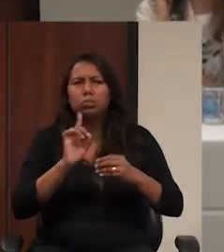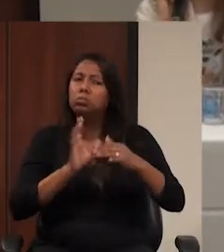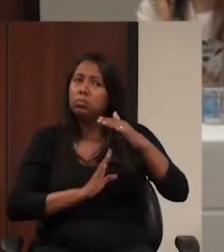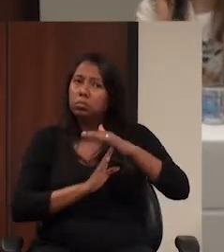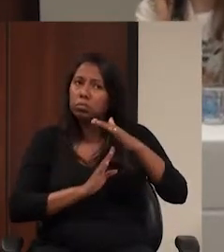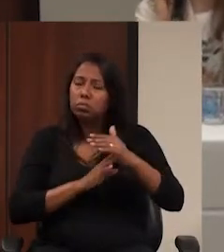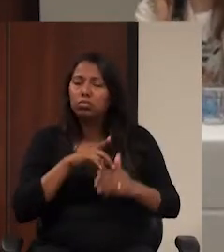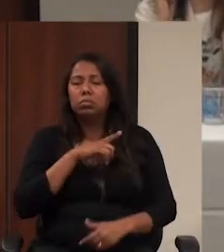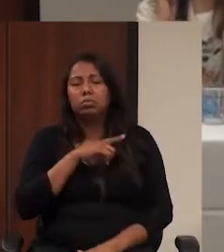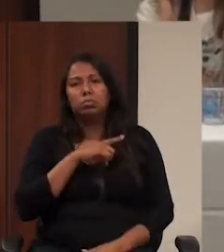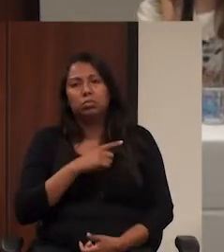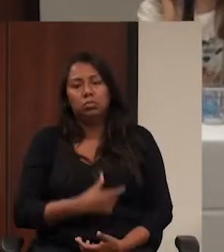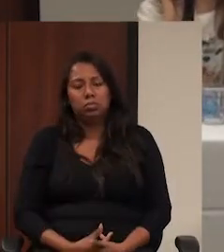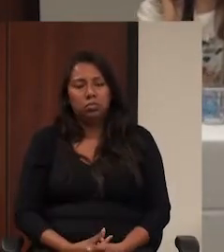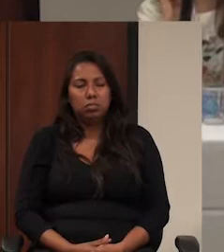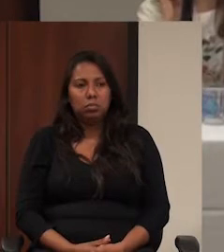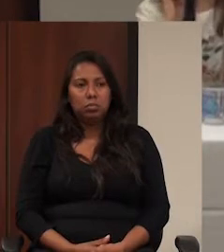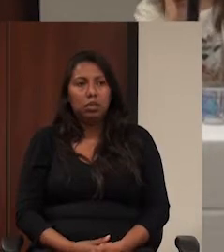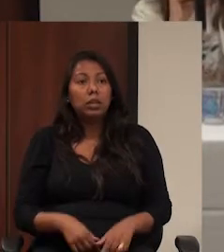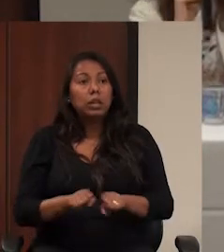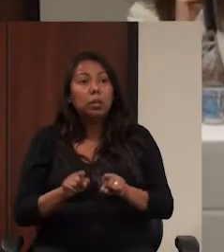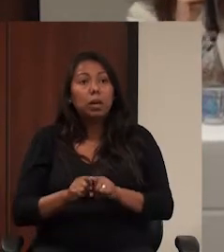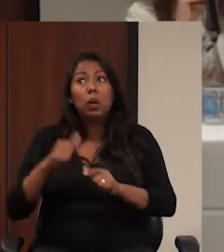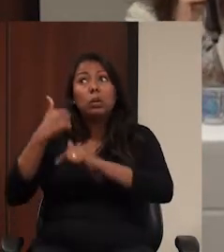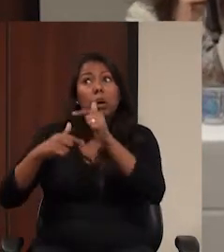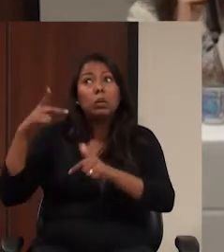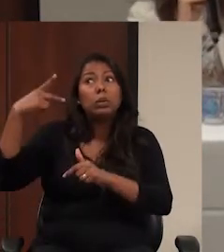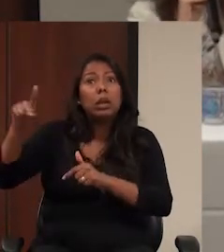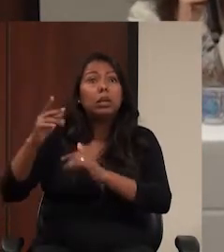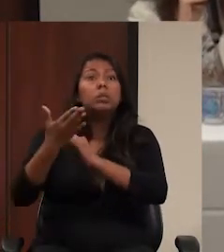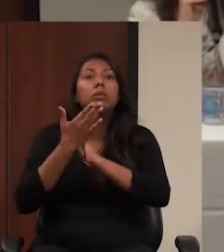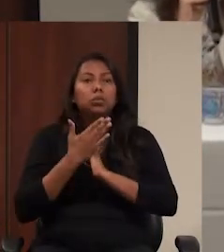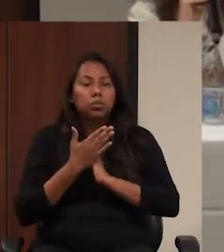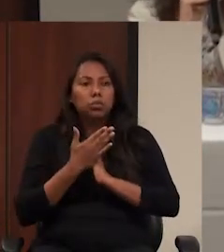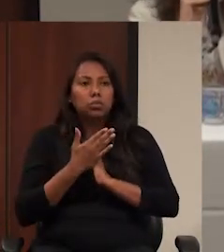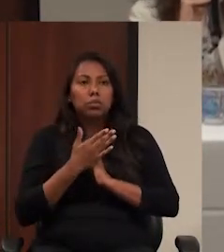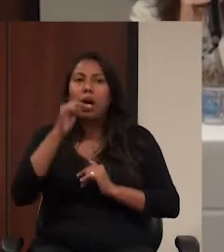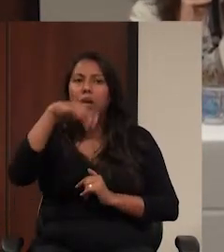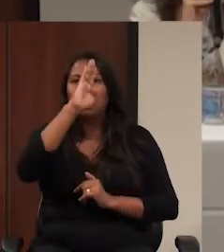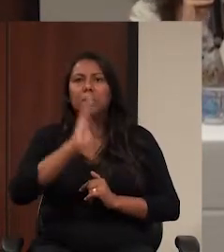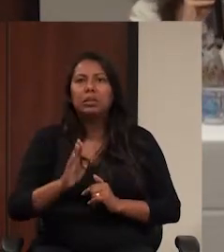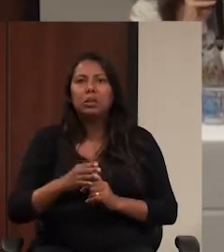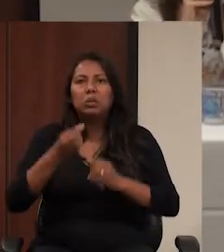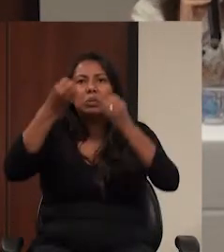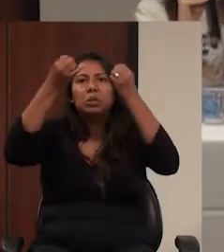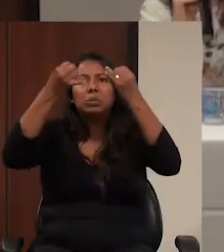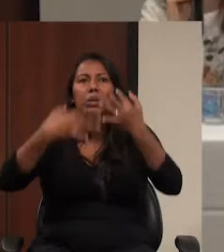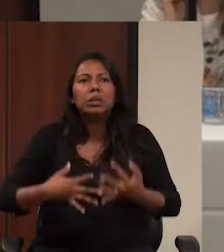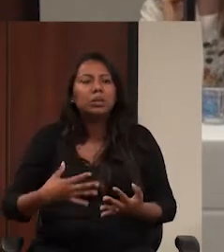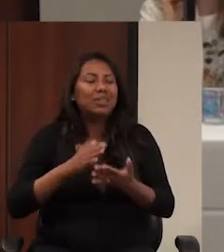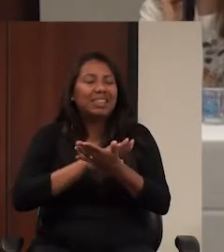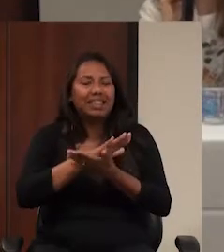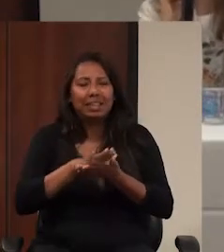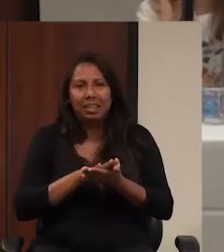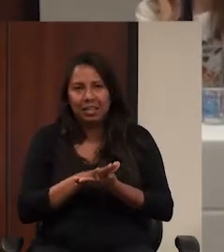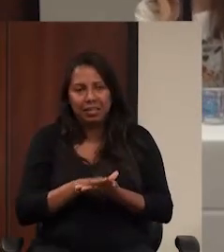aqui. Define brevemente as funções do apoiador, a nossa tomada de decisão apoiada não define nada, ela é lacunosa em relação